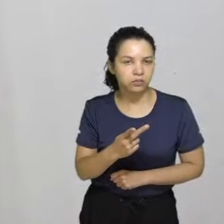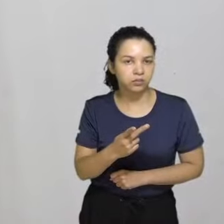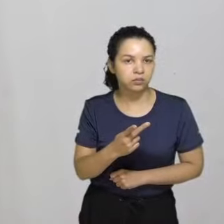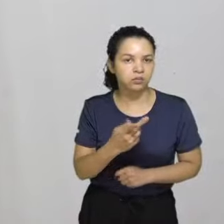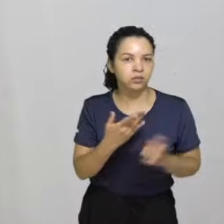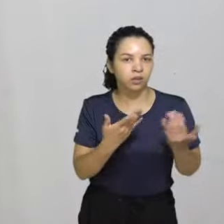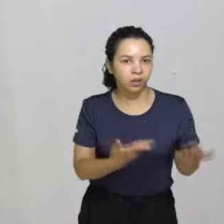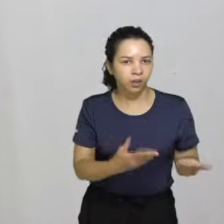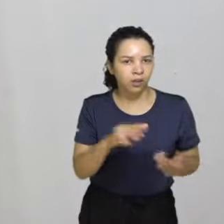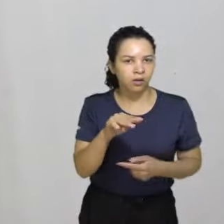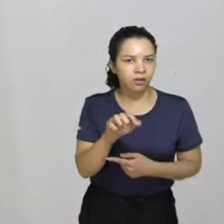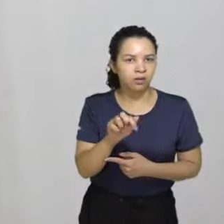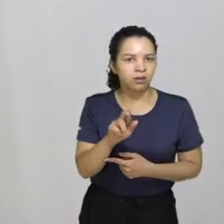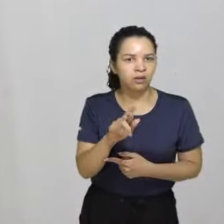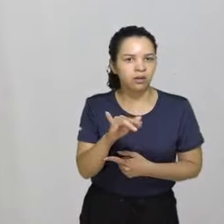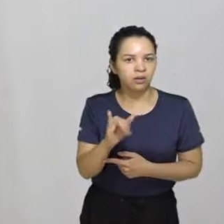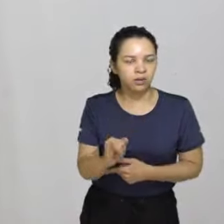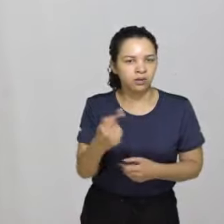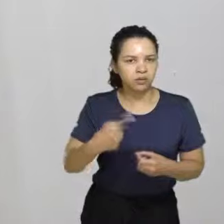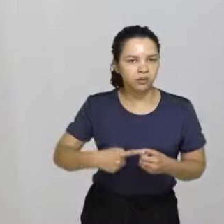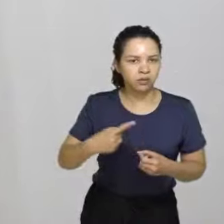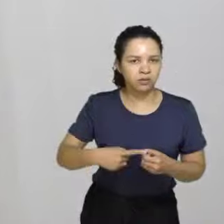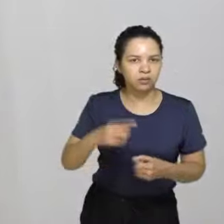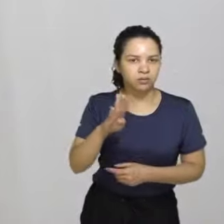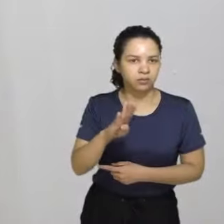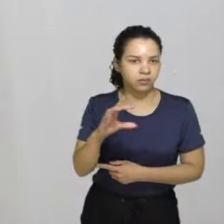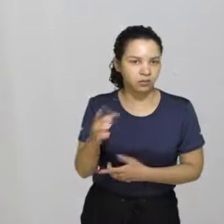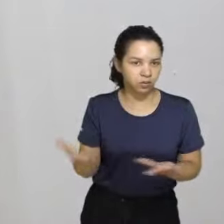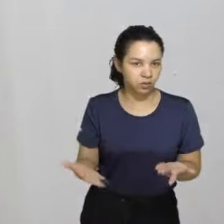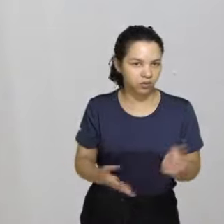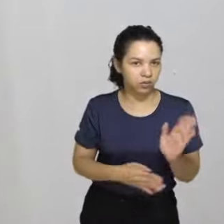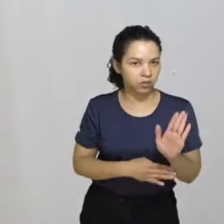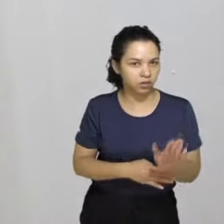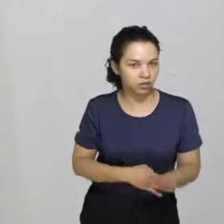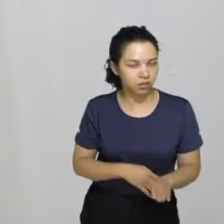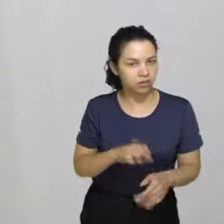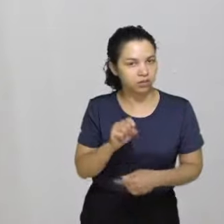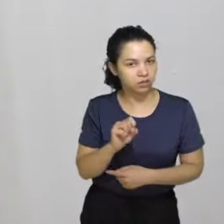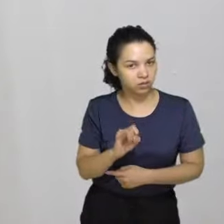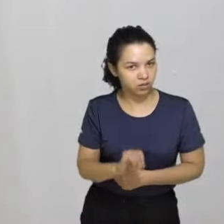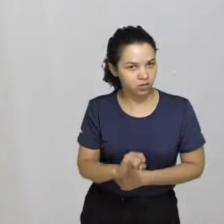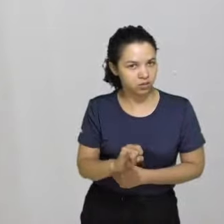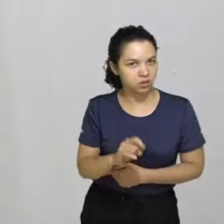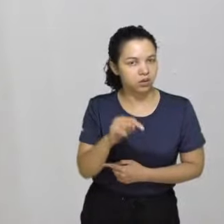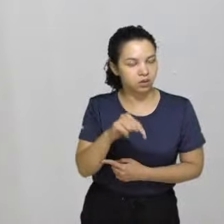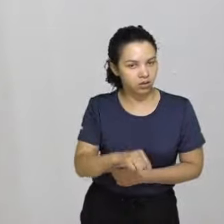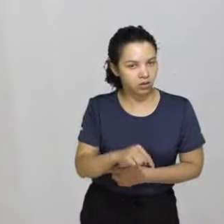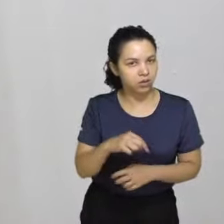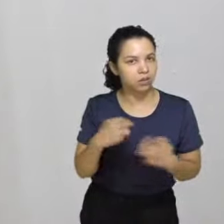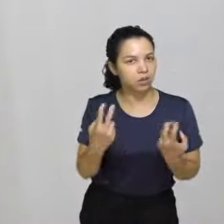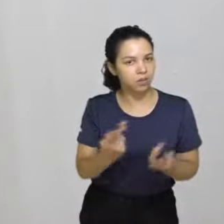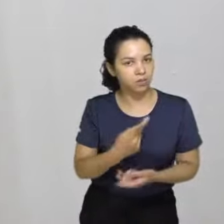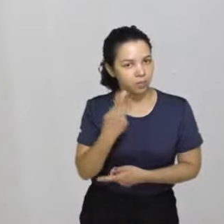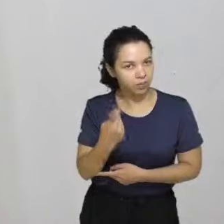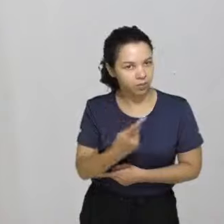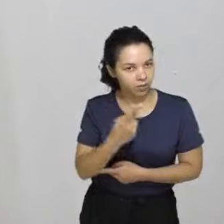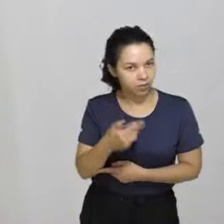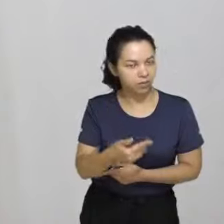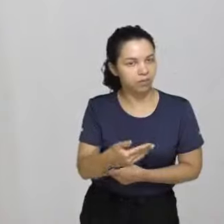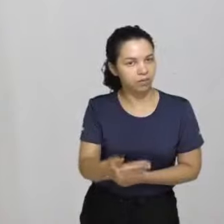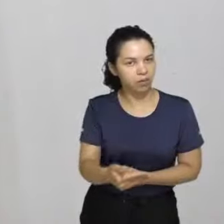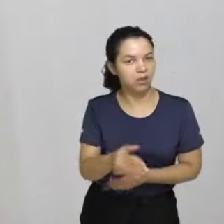de Balneário Camboriú, que na tarde de hoje, se for a vontade desse parlamento, será revogado